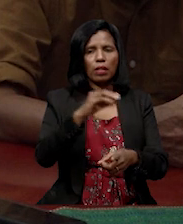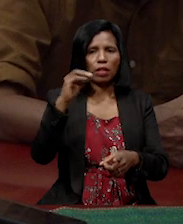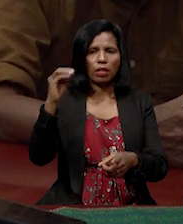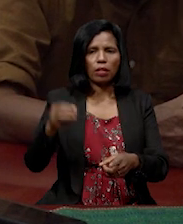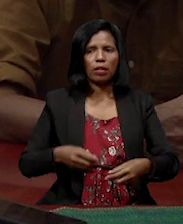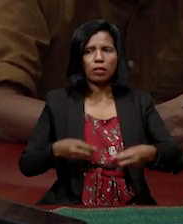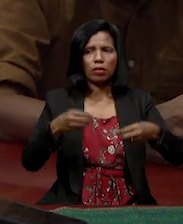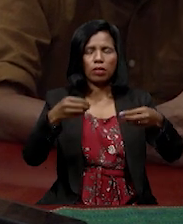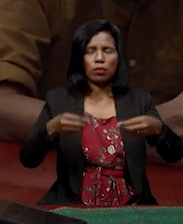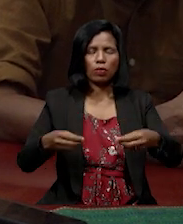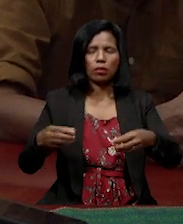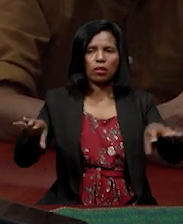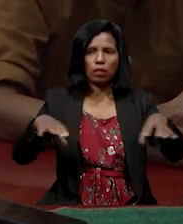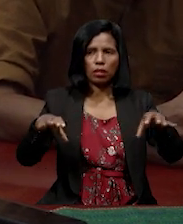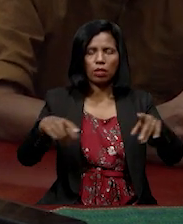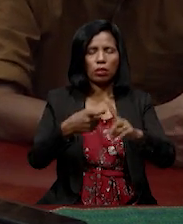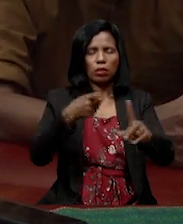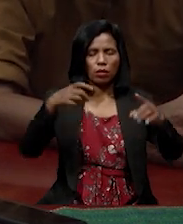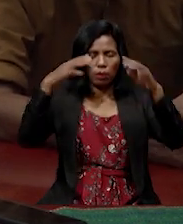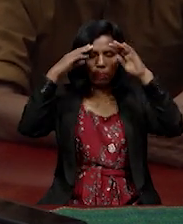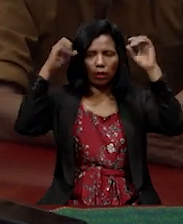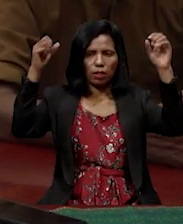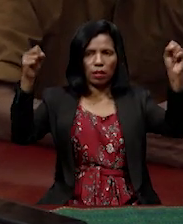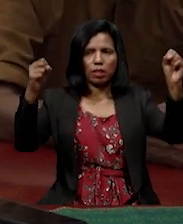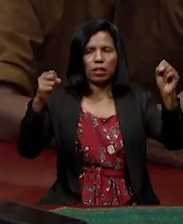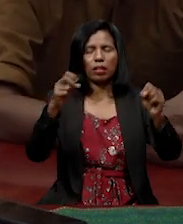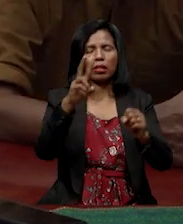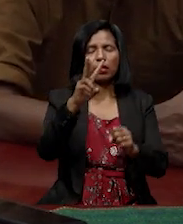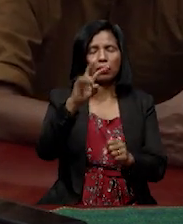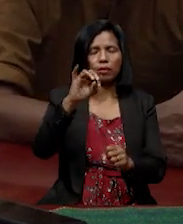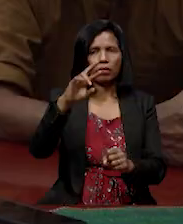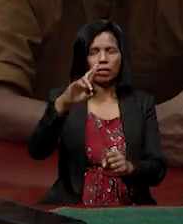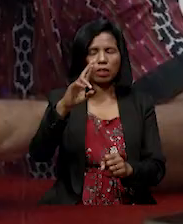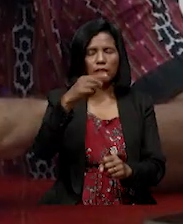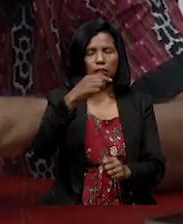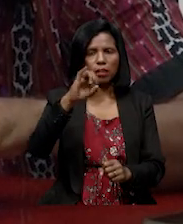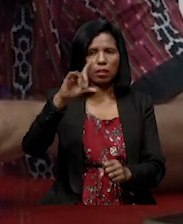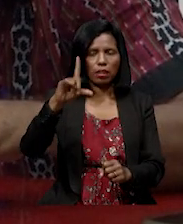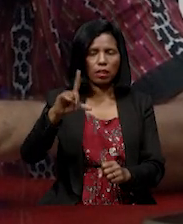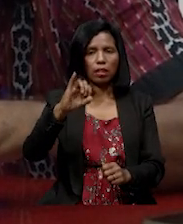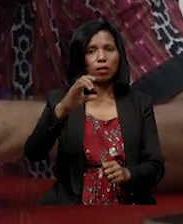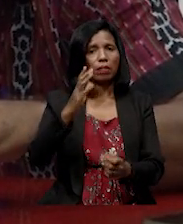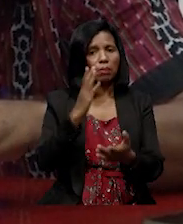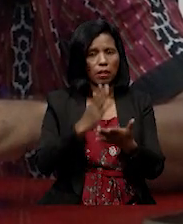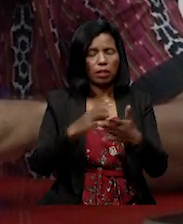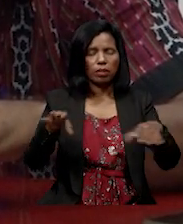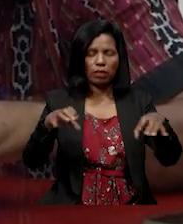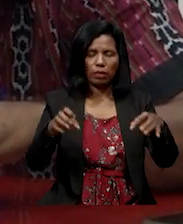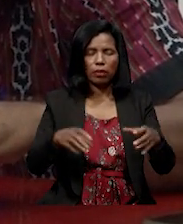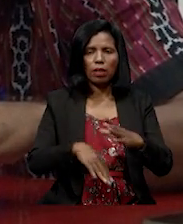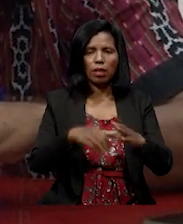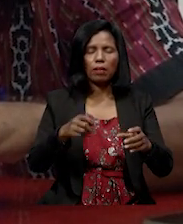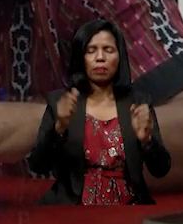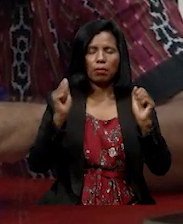delegação competência. Husi presidente do Conselho de Imprensa, Virgílio da Silva Guterres, por razão atu concorre à eleição presidencial no